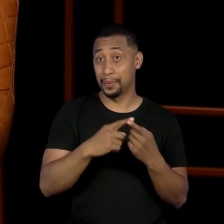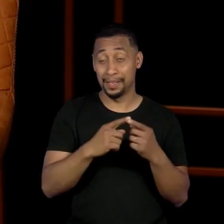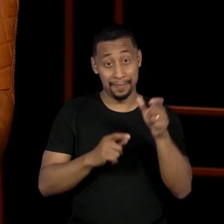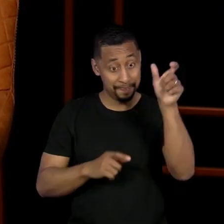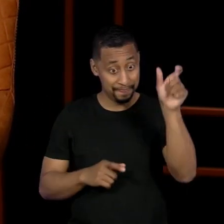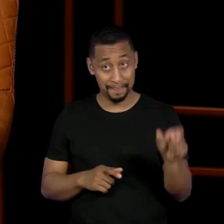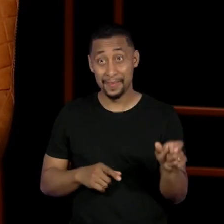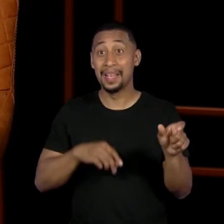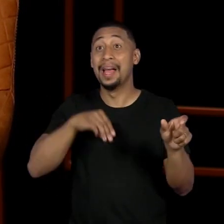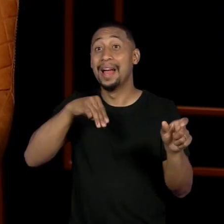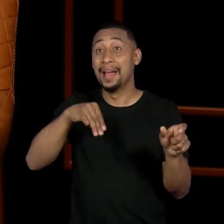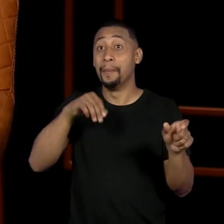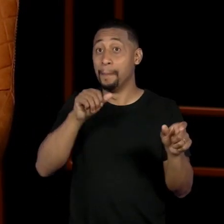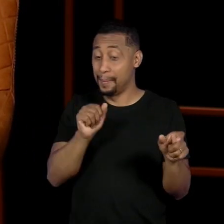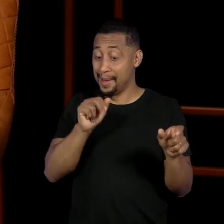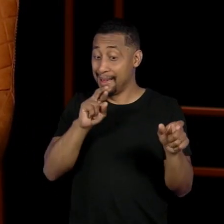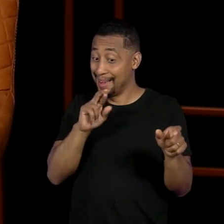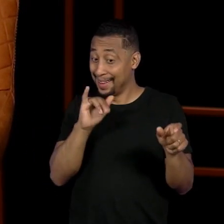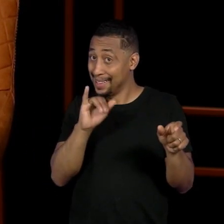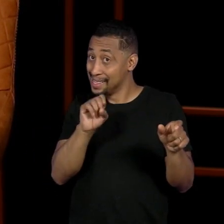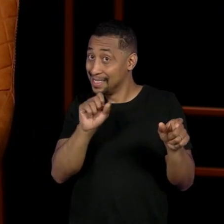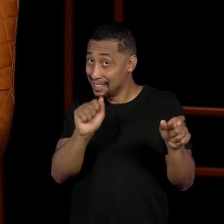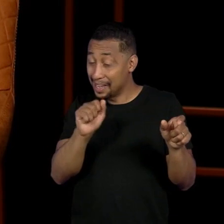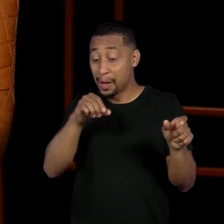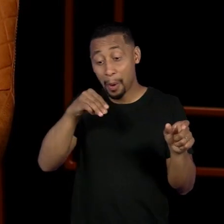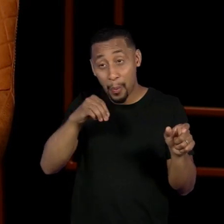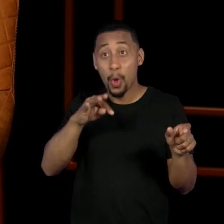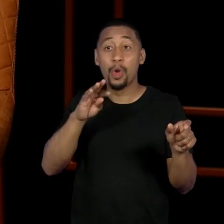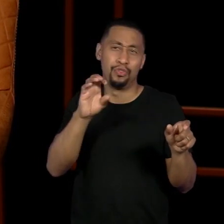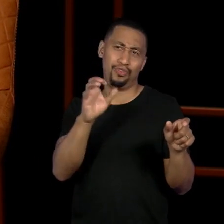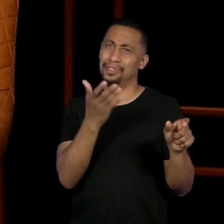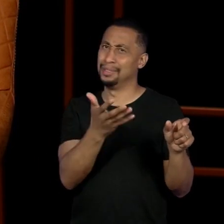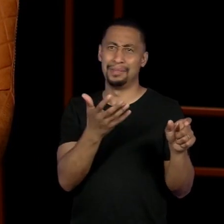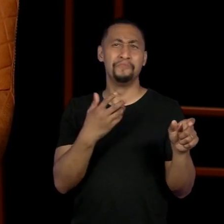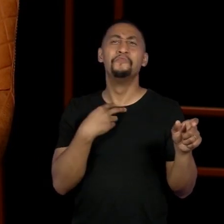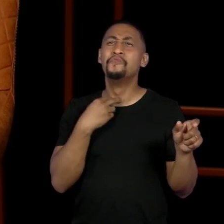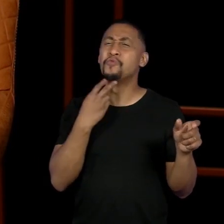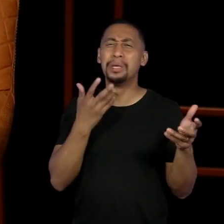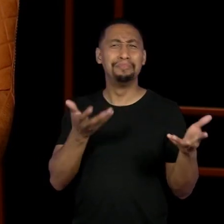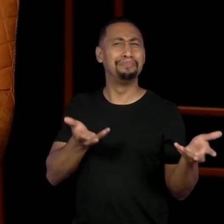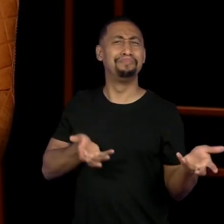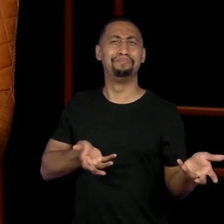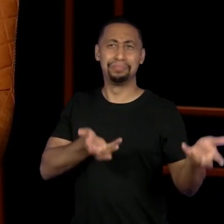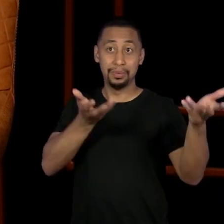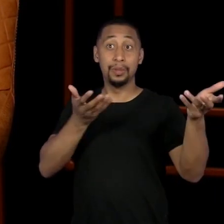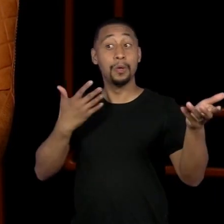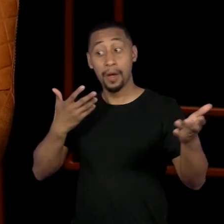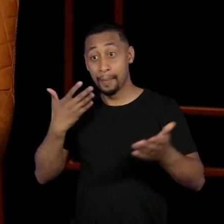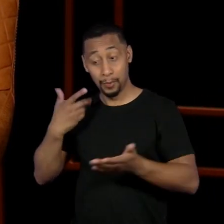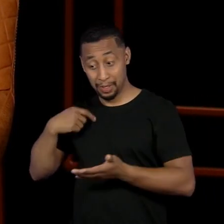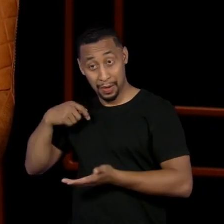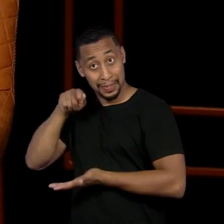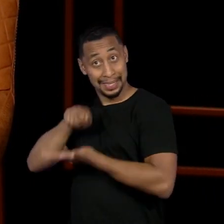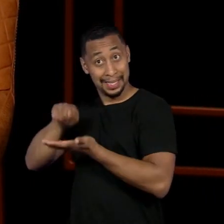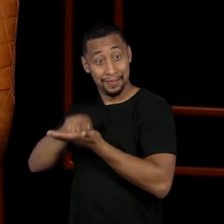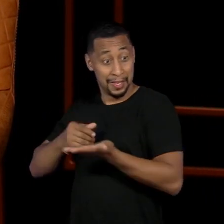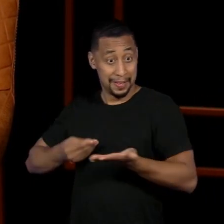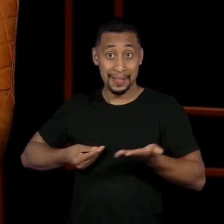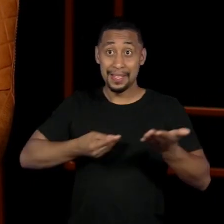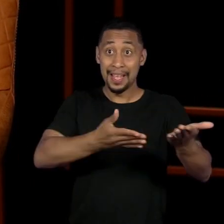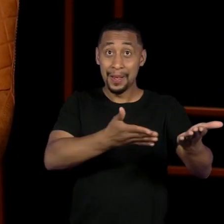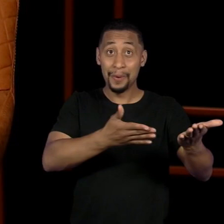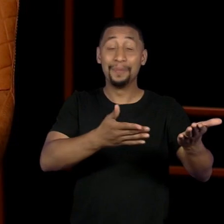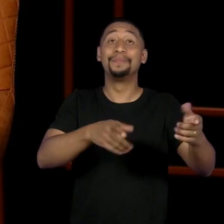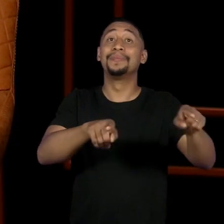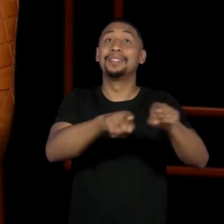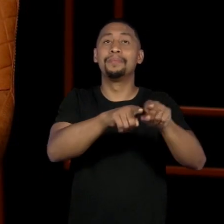Monte, aquela beleza, aquela maravilha, aquele sonho, aquela voz, com uma música extraordinária e com o facto